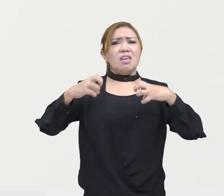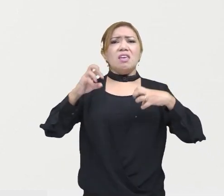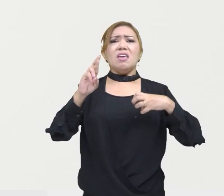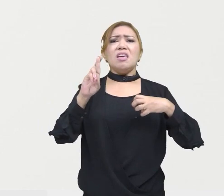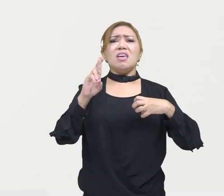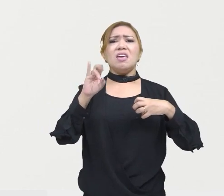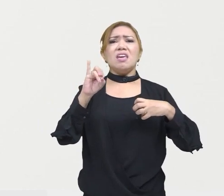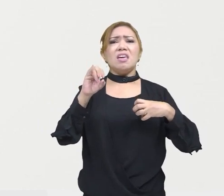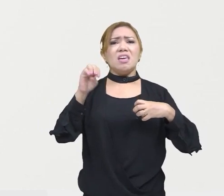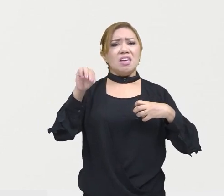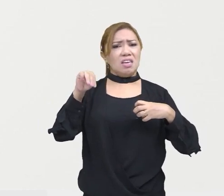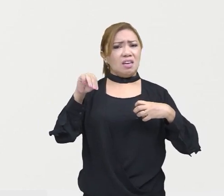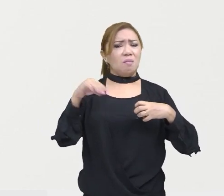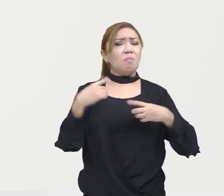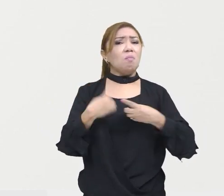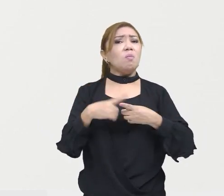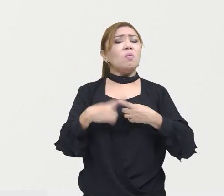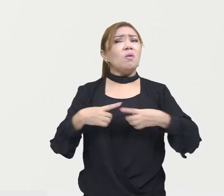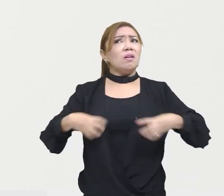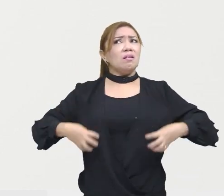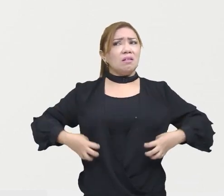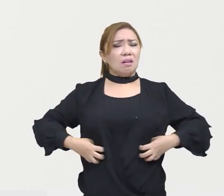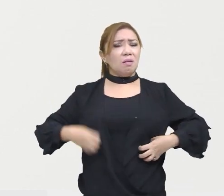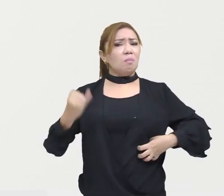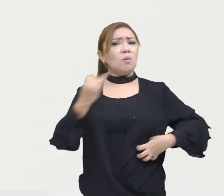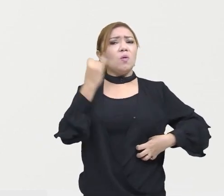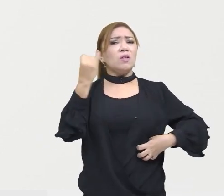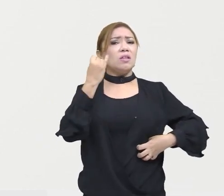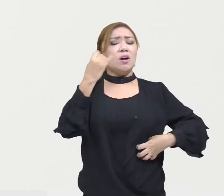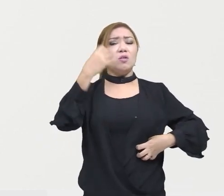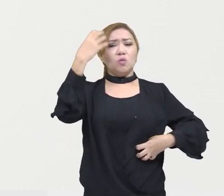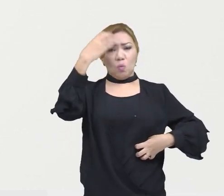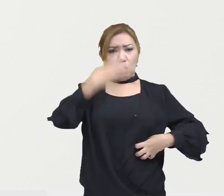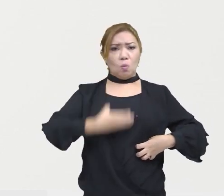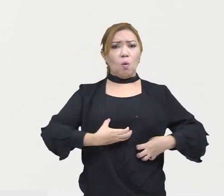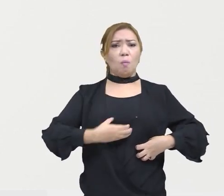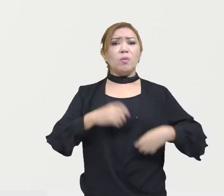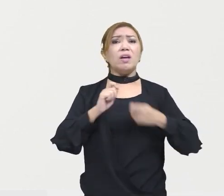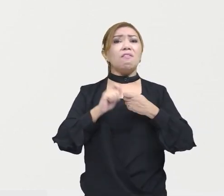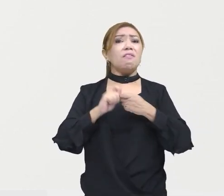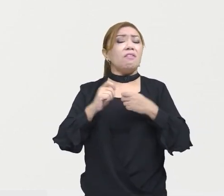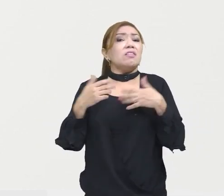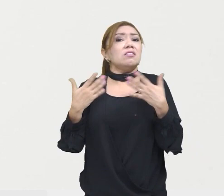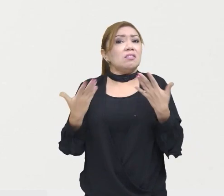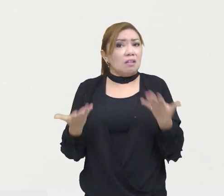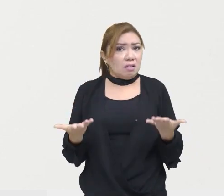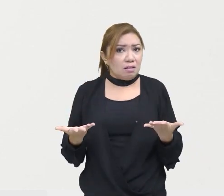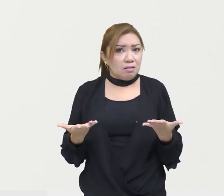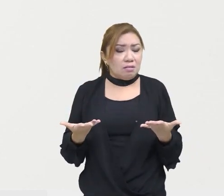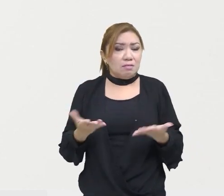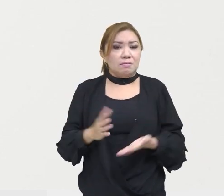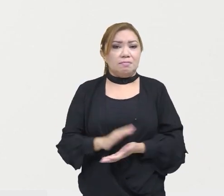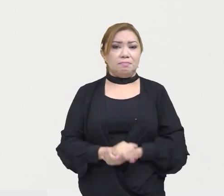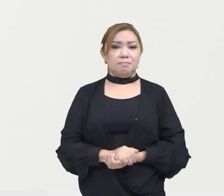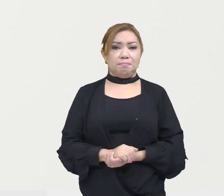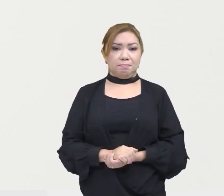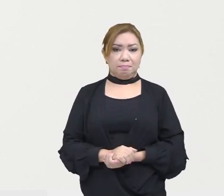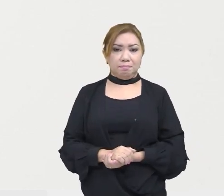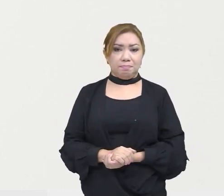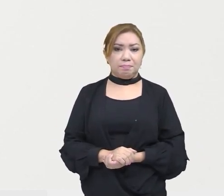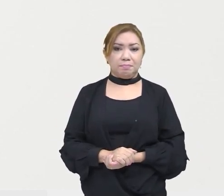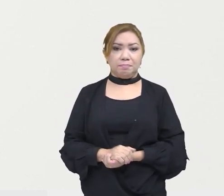animais? Então, qual a função que nós falamos? Lembram? Olhem a imagem dos rins aí. Vamos